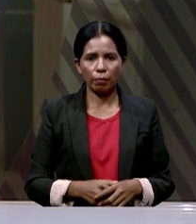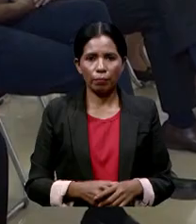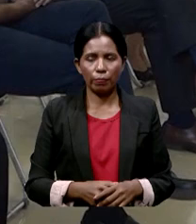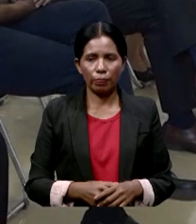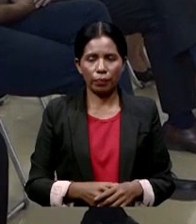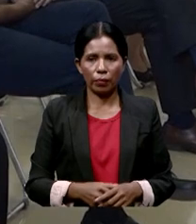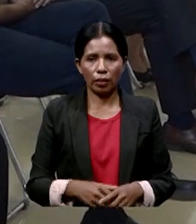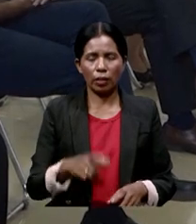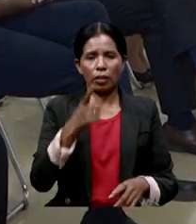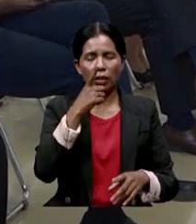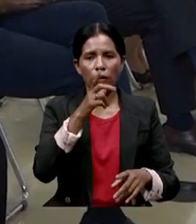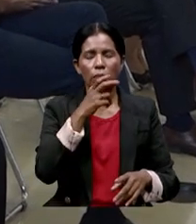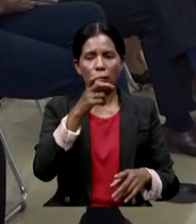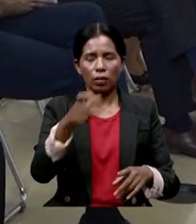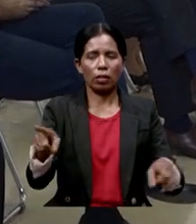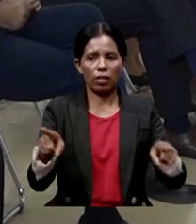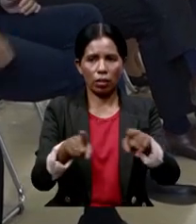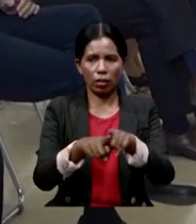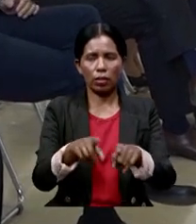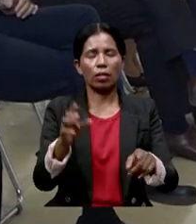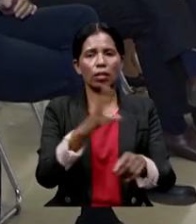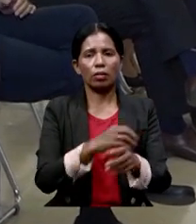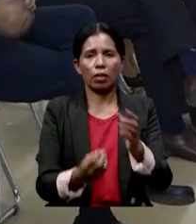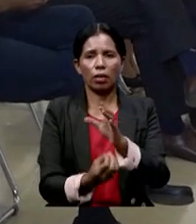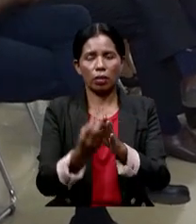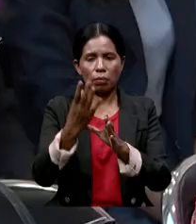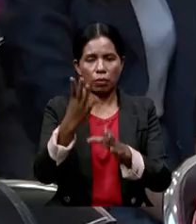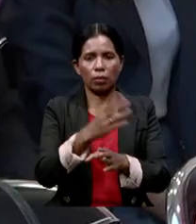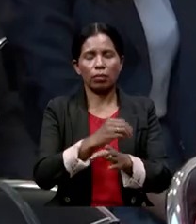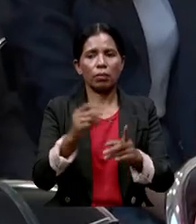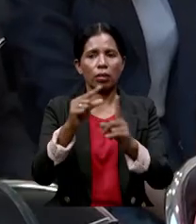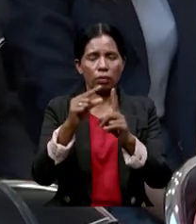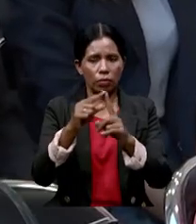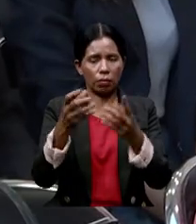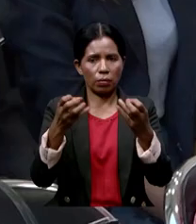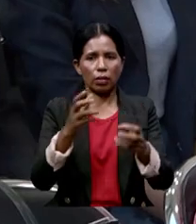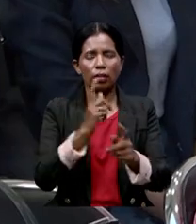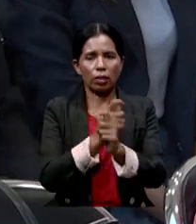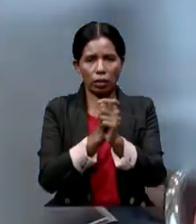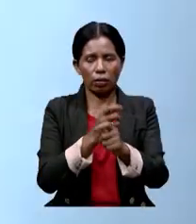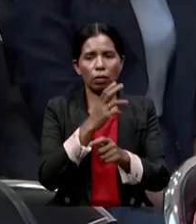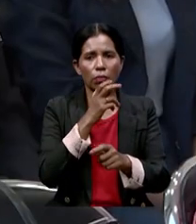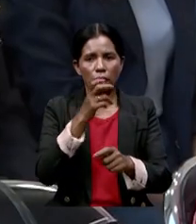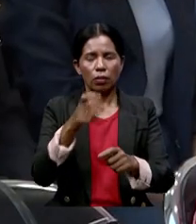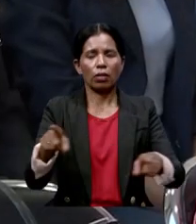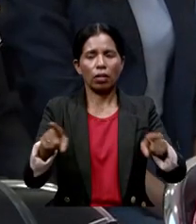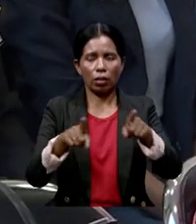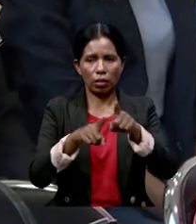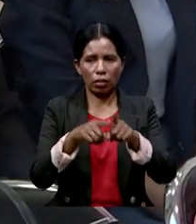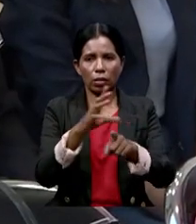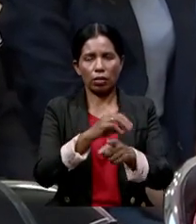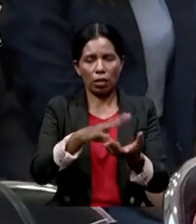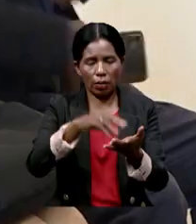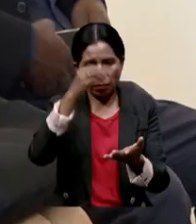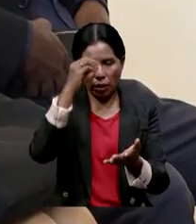Lian português anes en lia complementar a tu amores vocabulario. Lian teto no lian português saimos ponte a tu